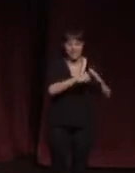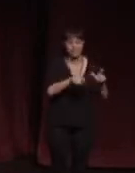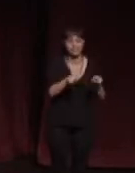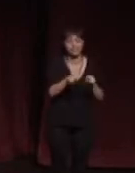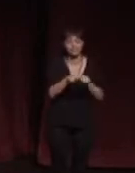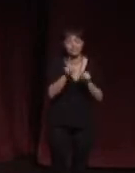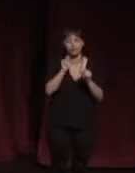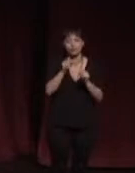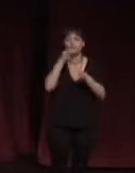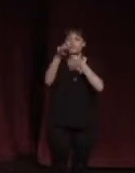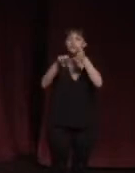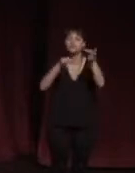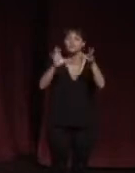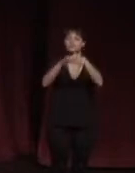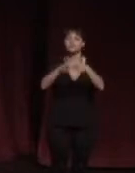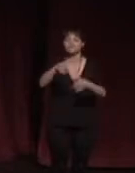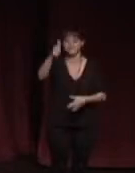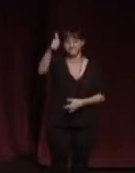gente... Joia!